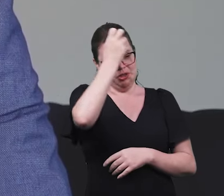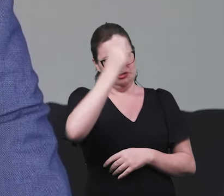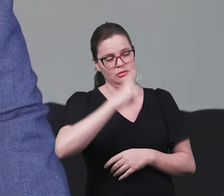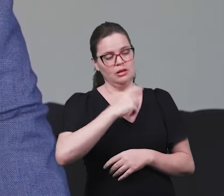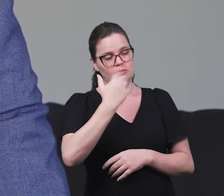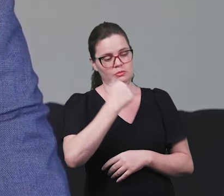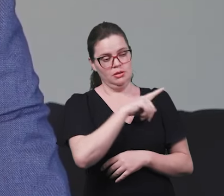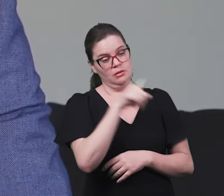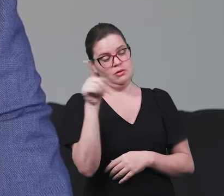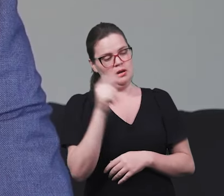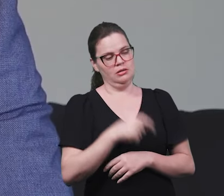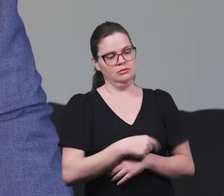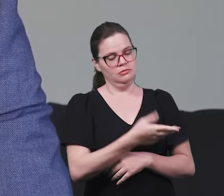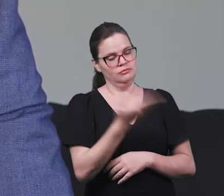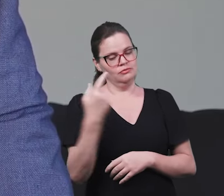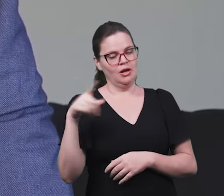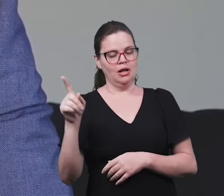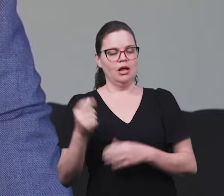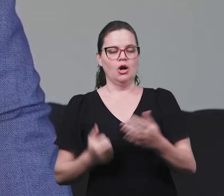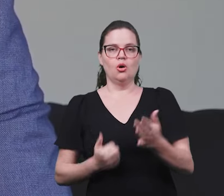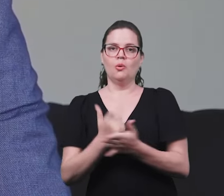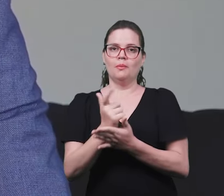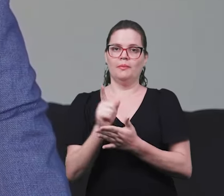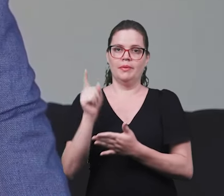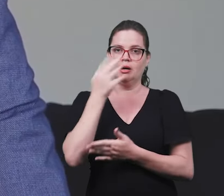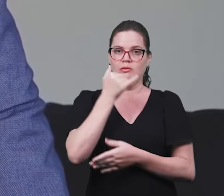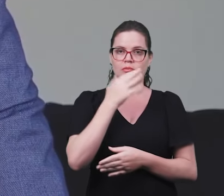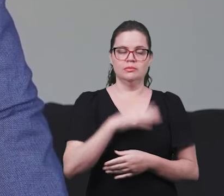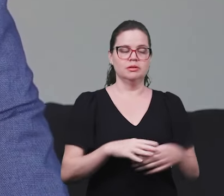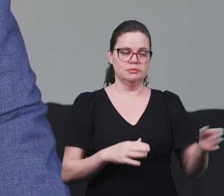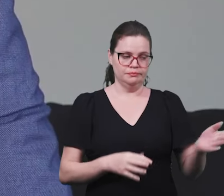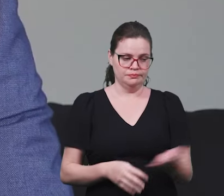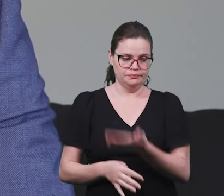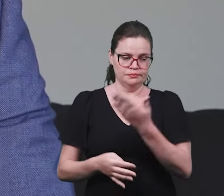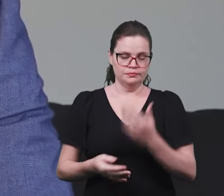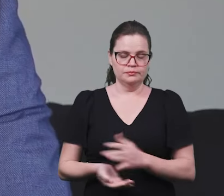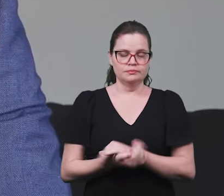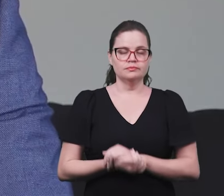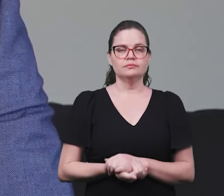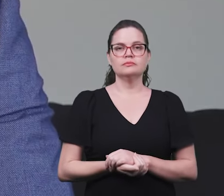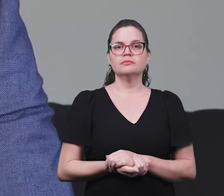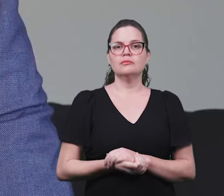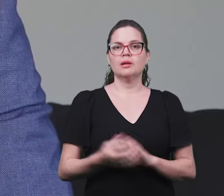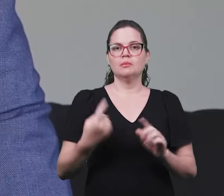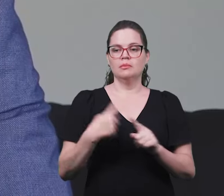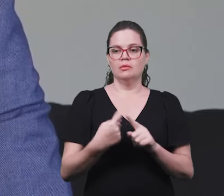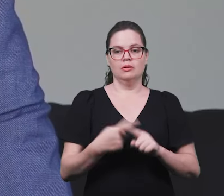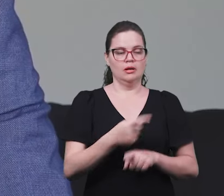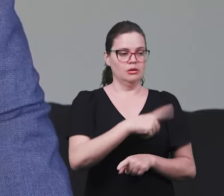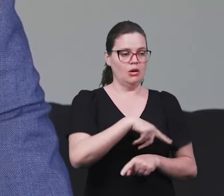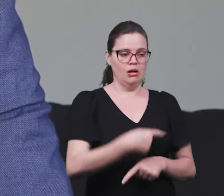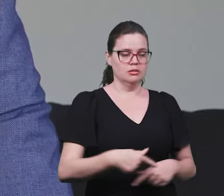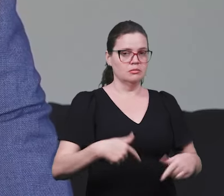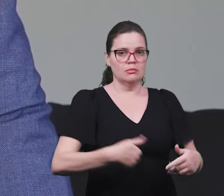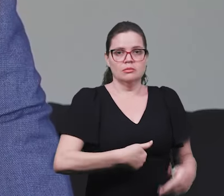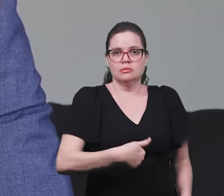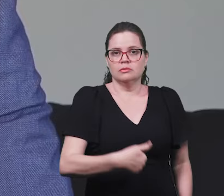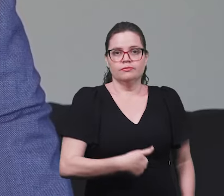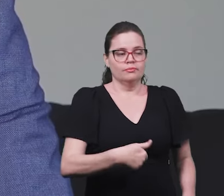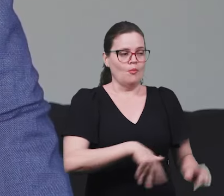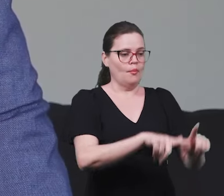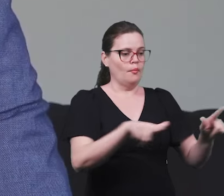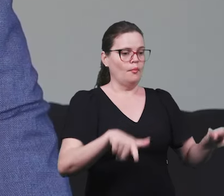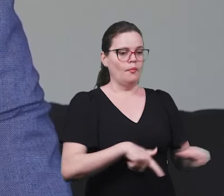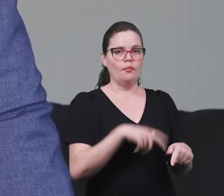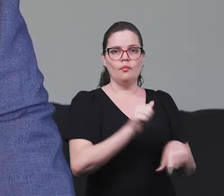havia mantimento no Egito. E orientou que seus filhos fossem até o Egito comprar pão para que eles pudessem viver, porque a fome era